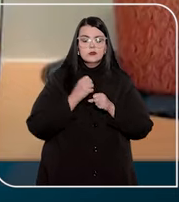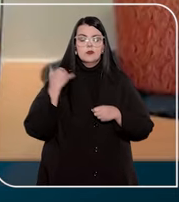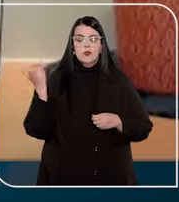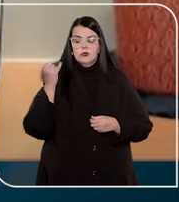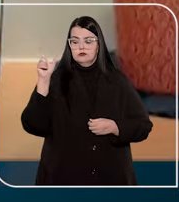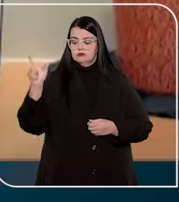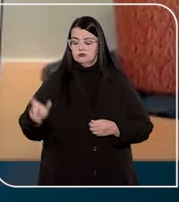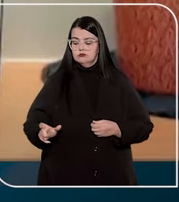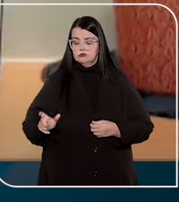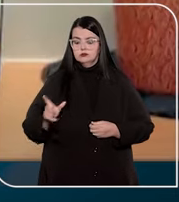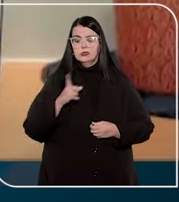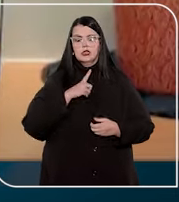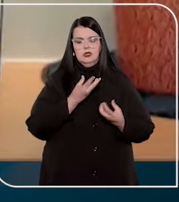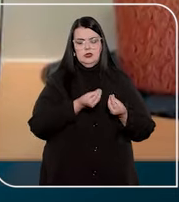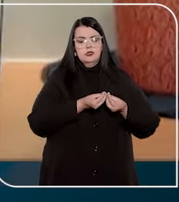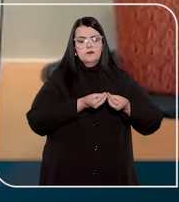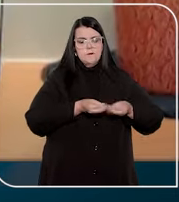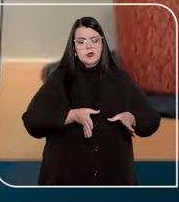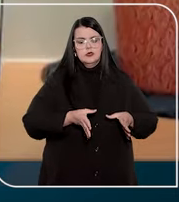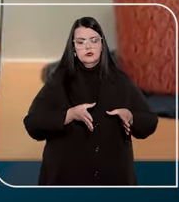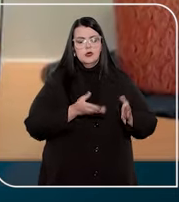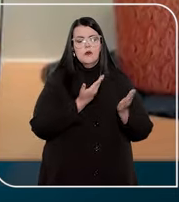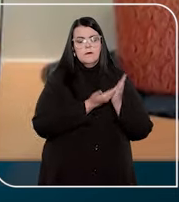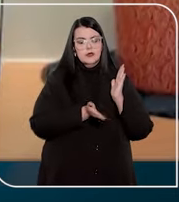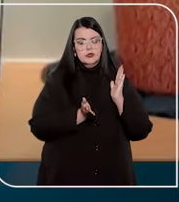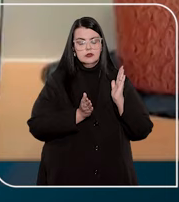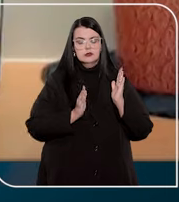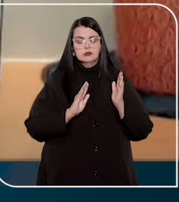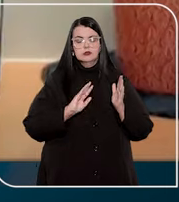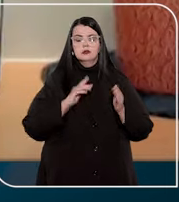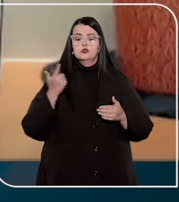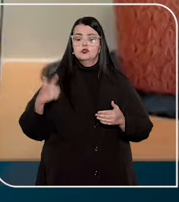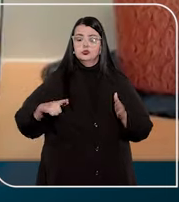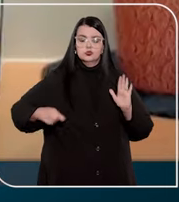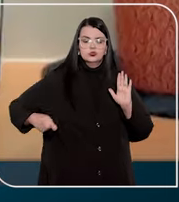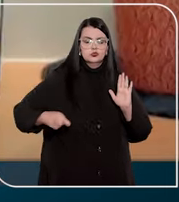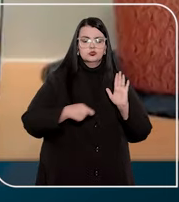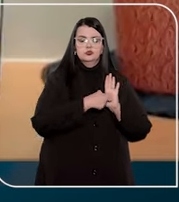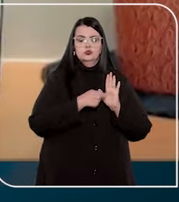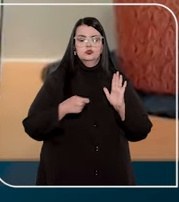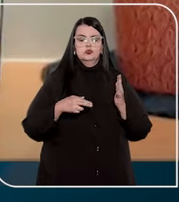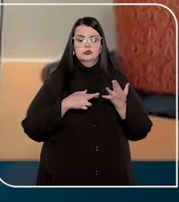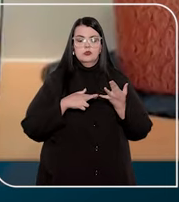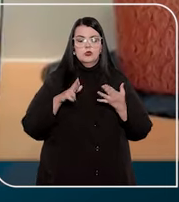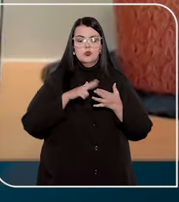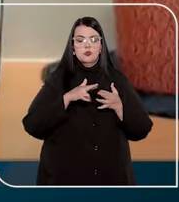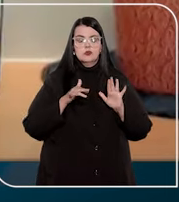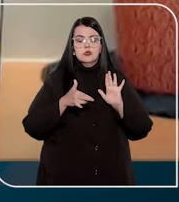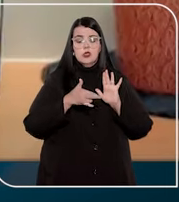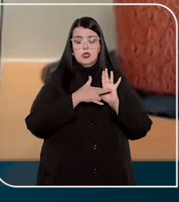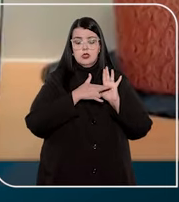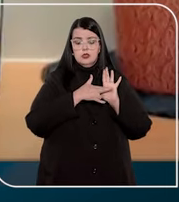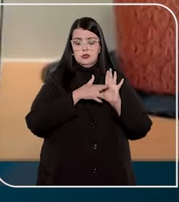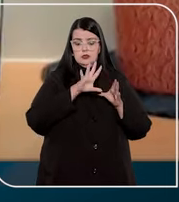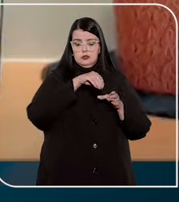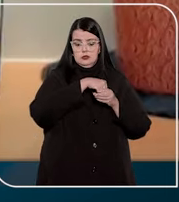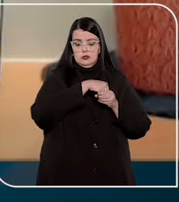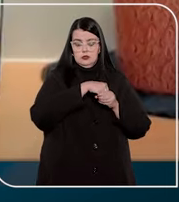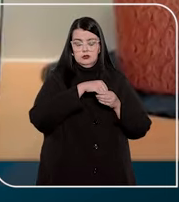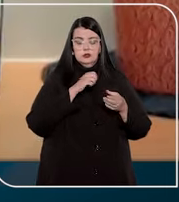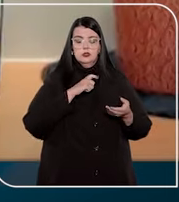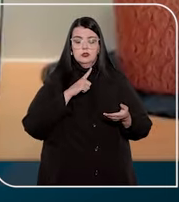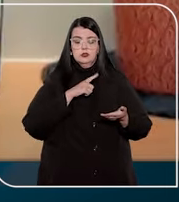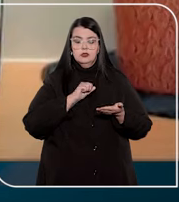sentiu prejudicada, ou aquela que perdeu, interpor o recurso ordinário ali, interno, competente, que está previsto na